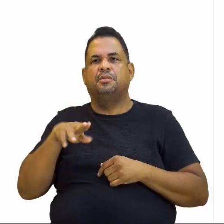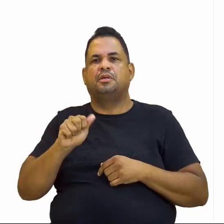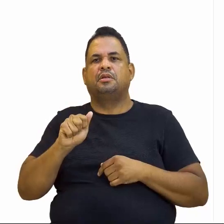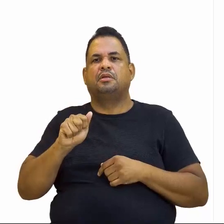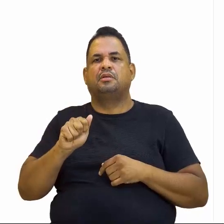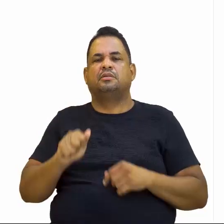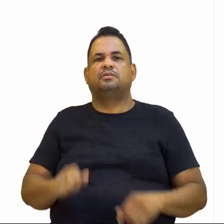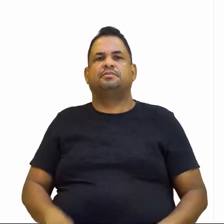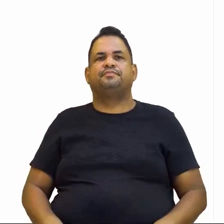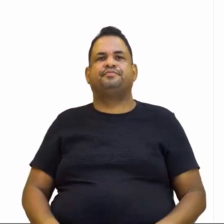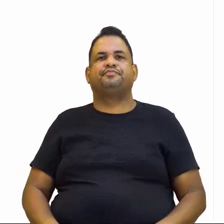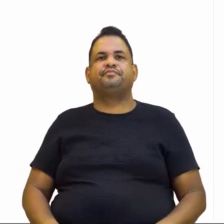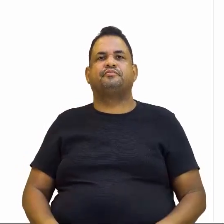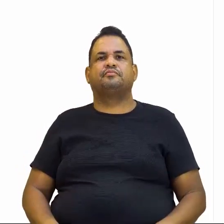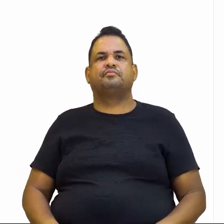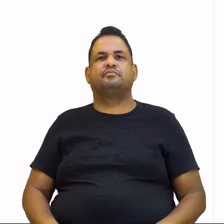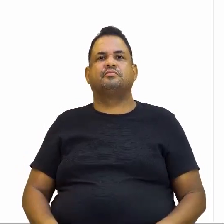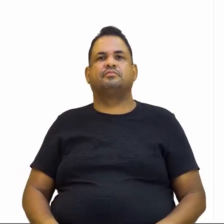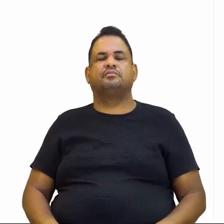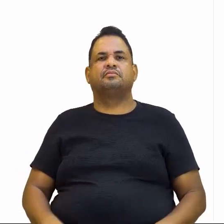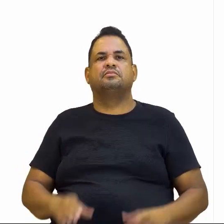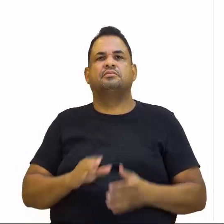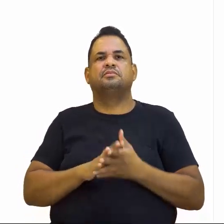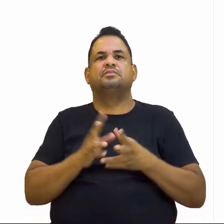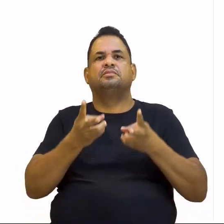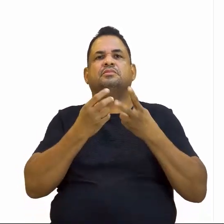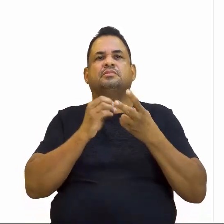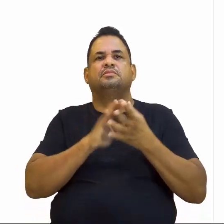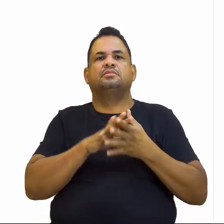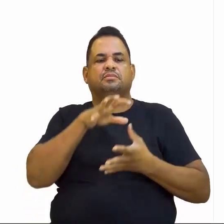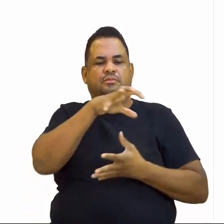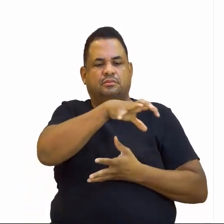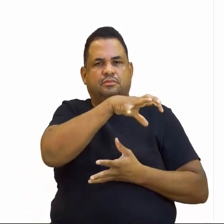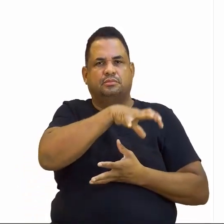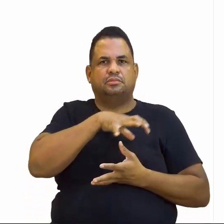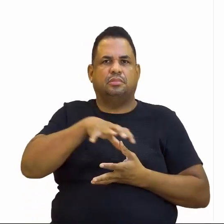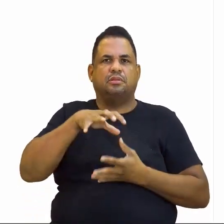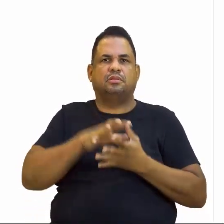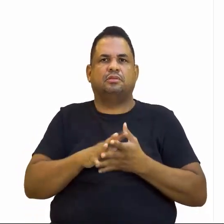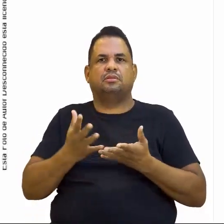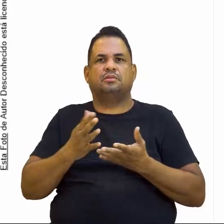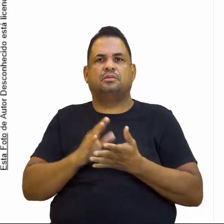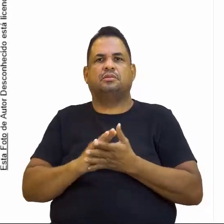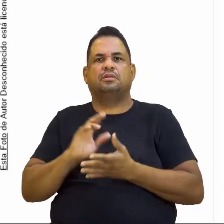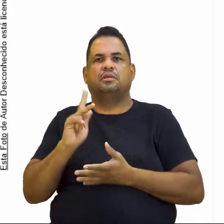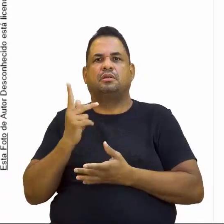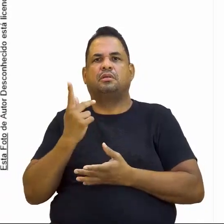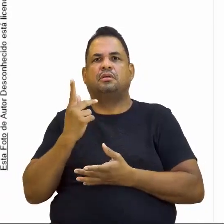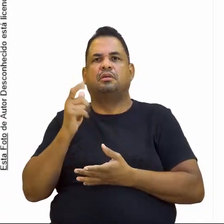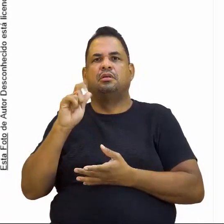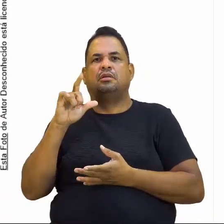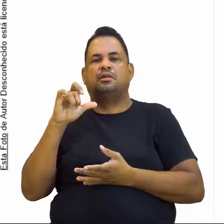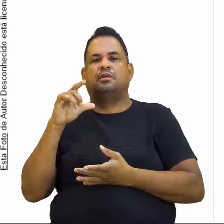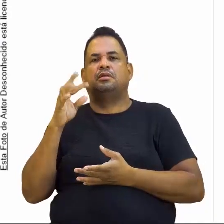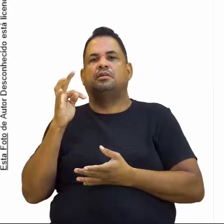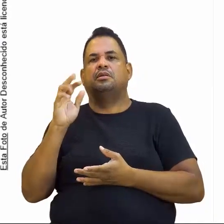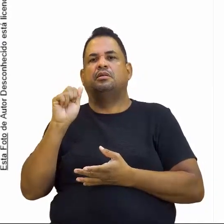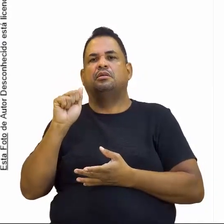O sal-gema, ele ocorre pela exploração de jazidas do mineral halita. Olha só aqui,